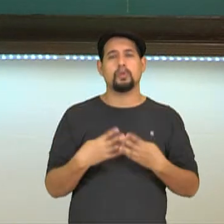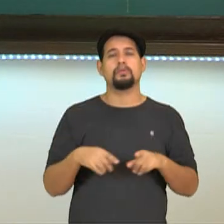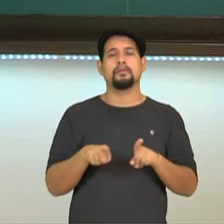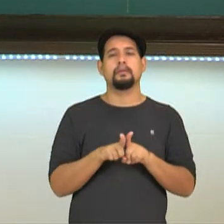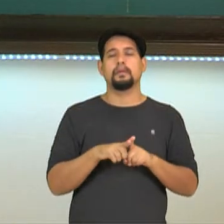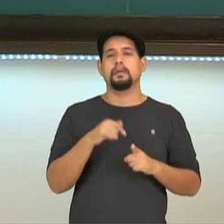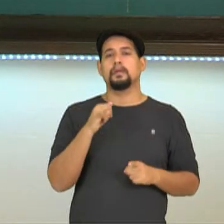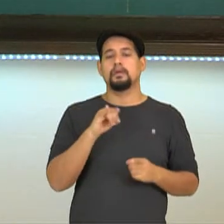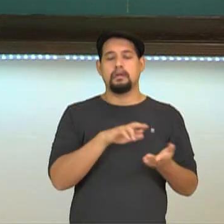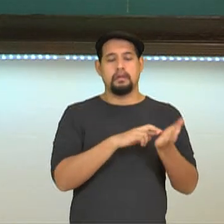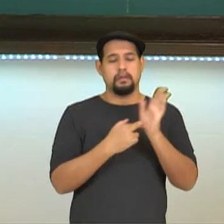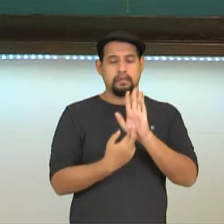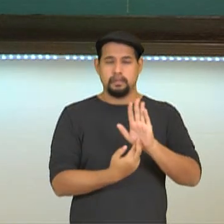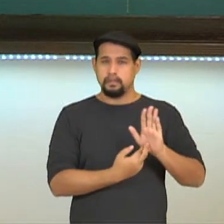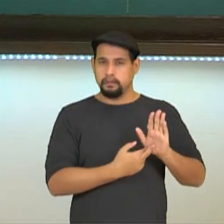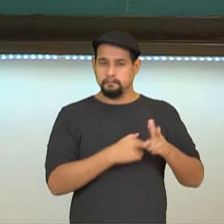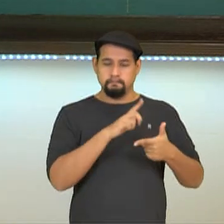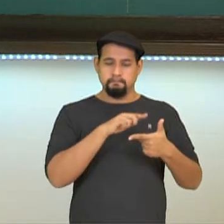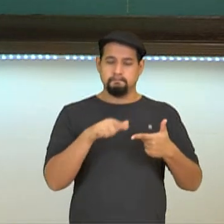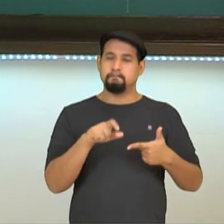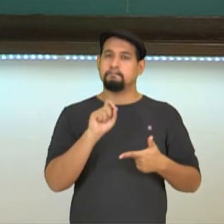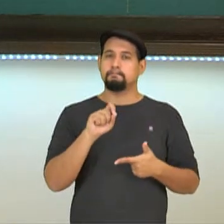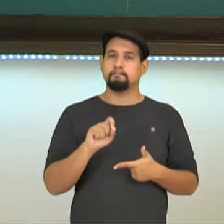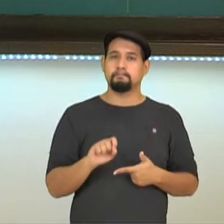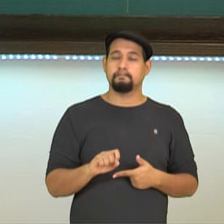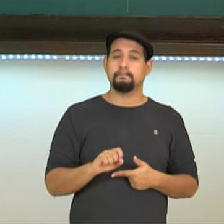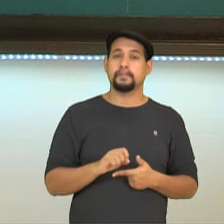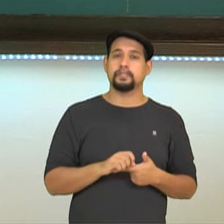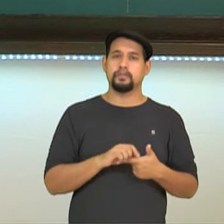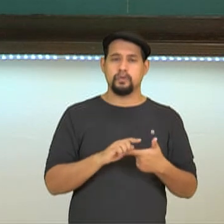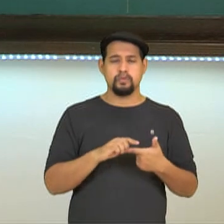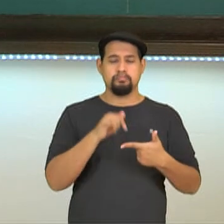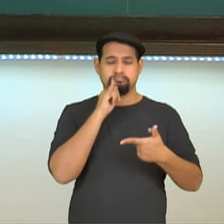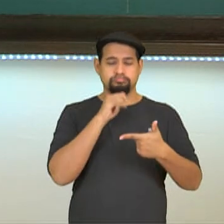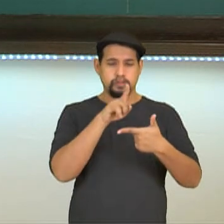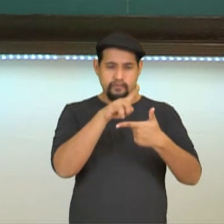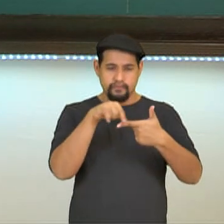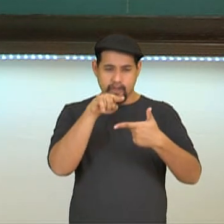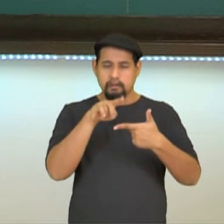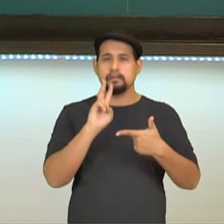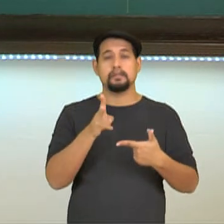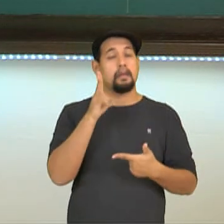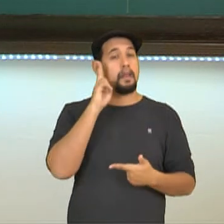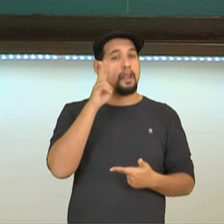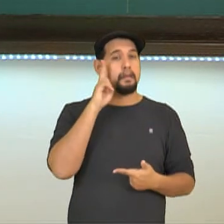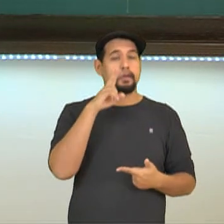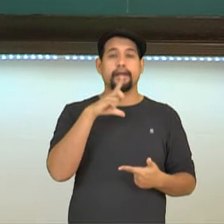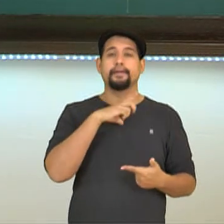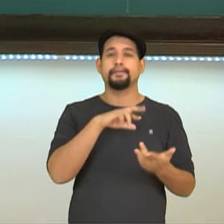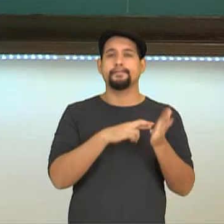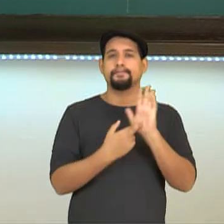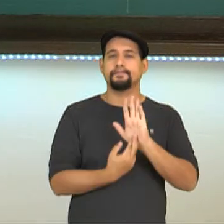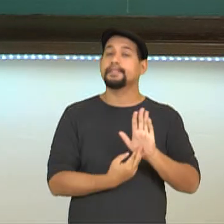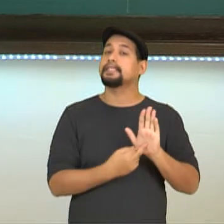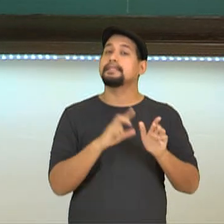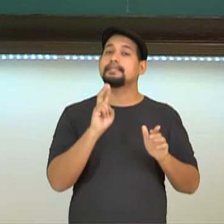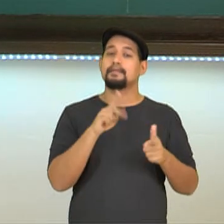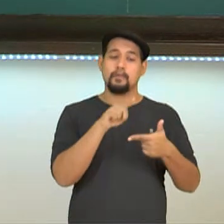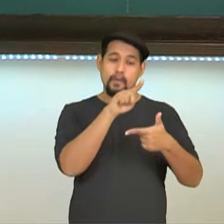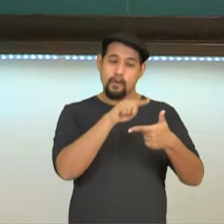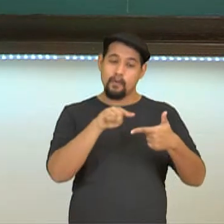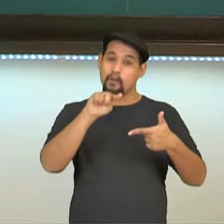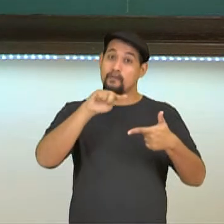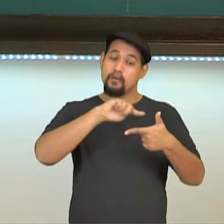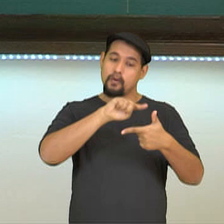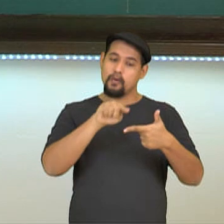relação à representação gráfica da função quadrática. Né? Sempre lembrar que a representação gráfica vai ser uma curva